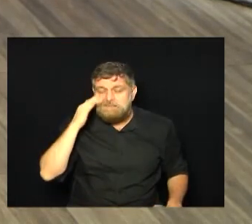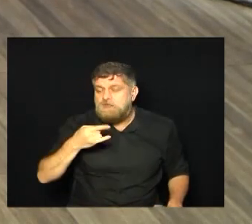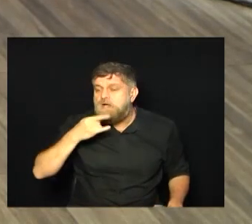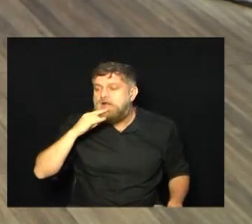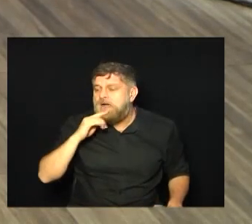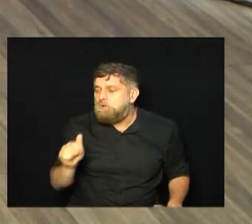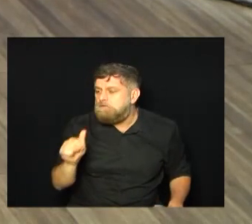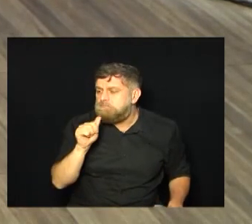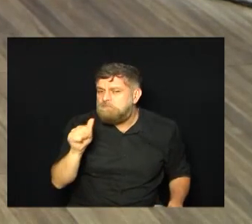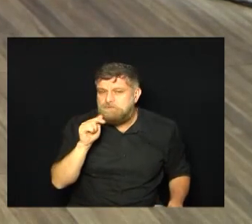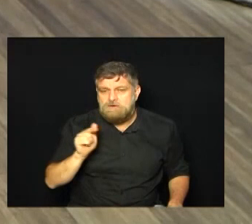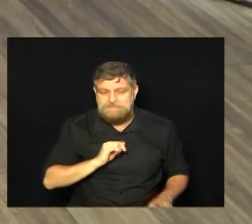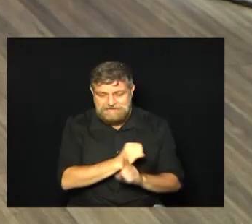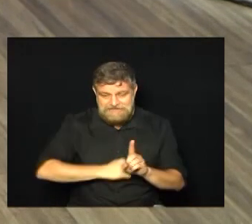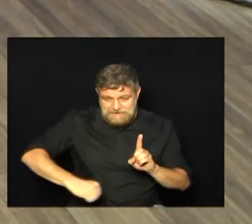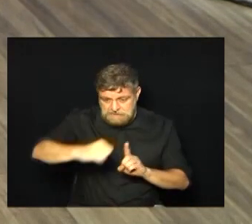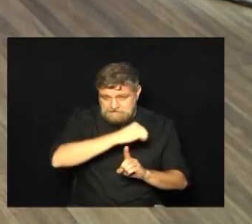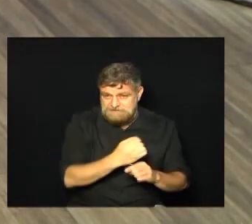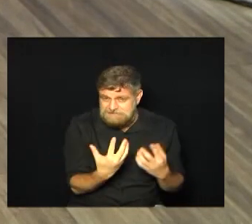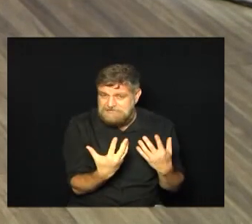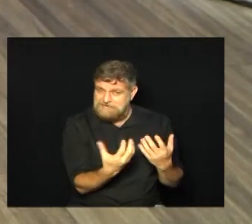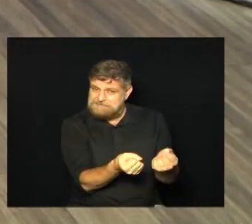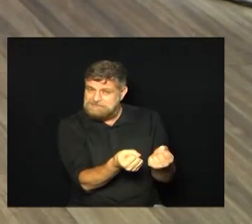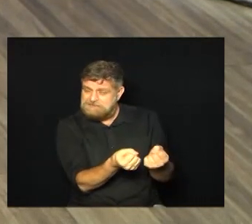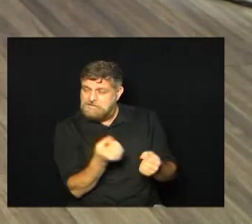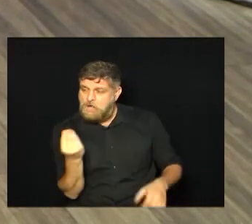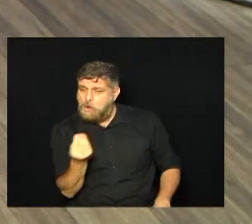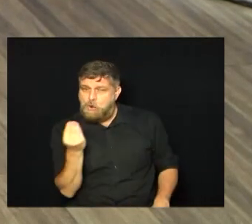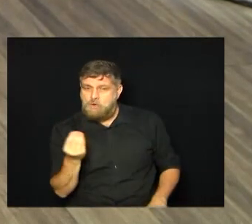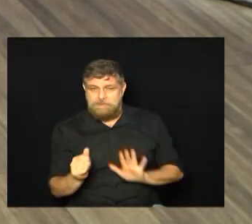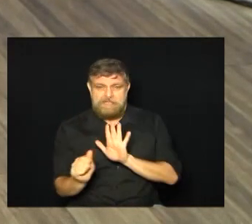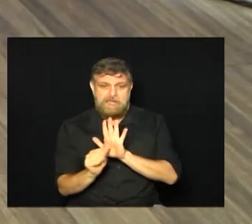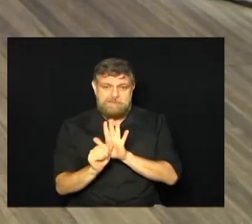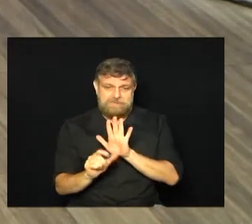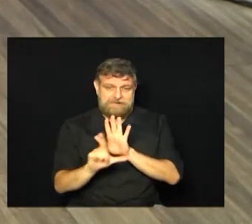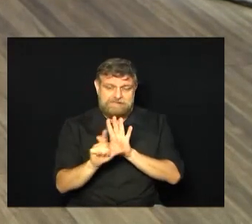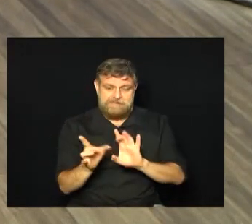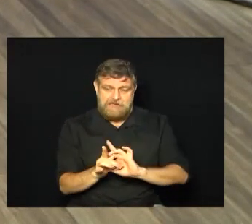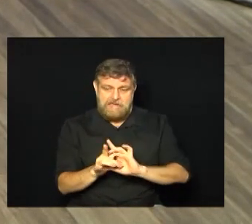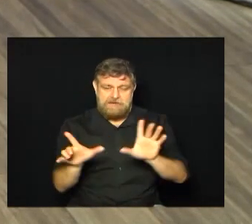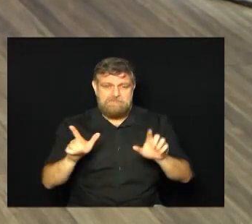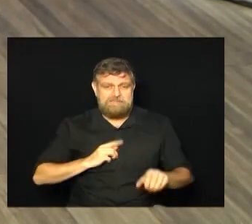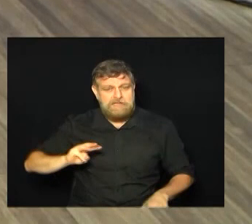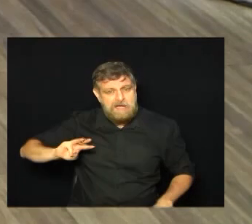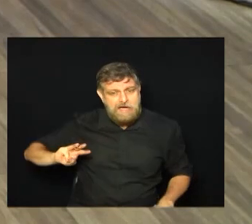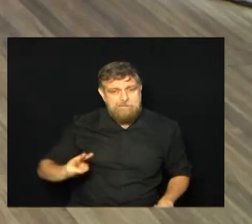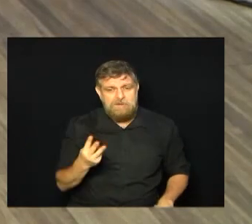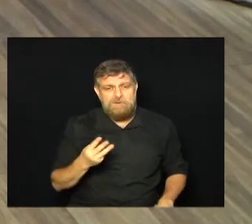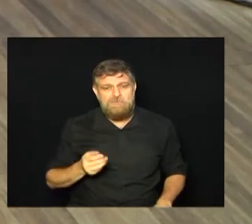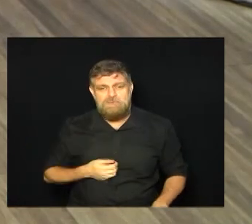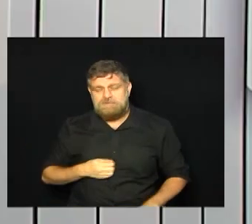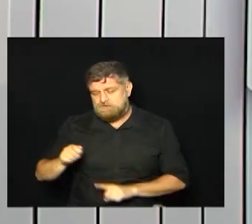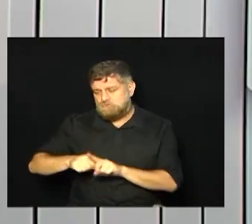boa aceitação social, como ele é uma droga lícita em que milhões utilizam todos os